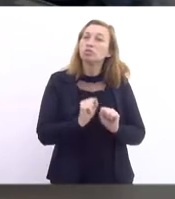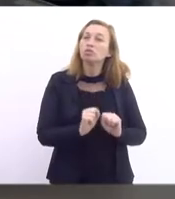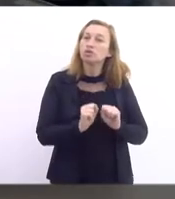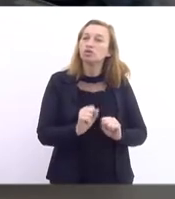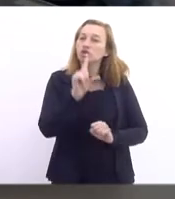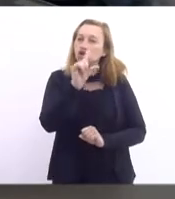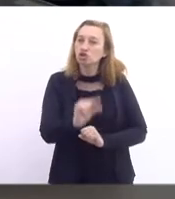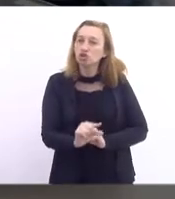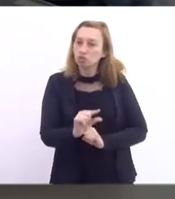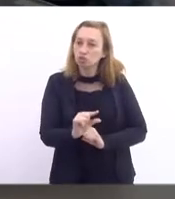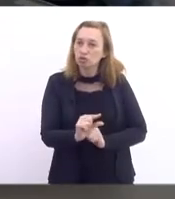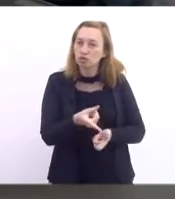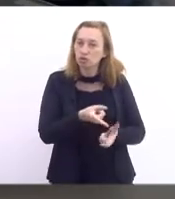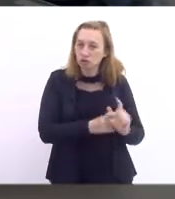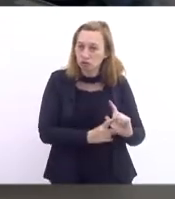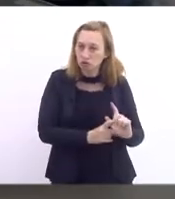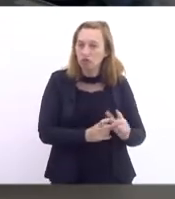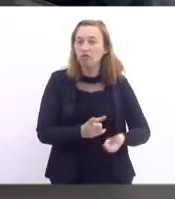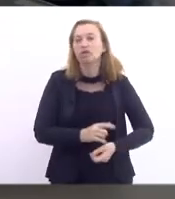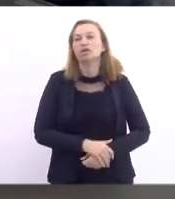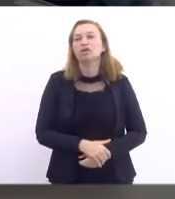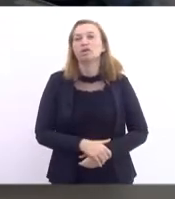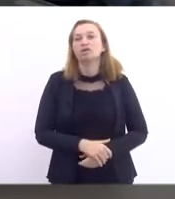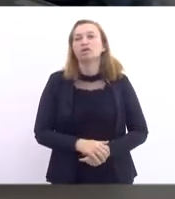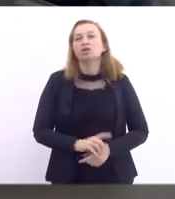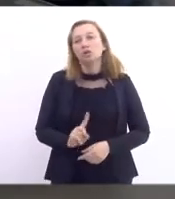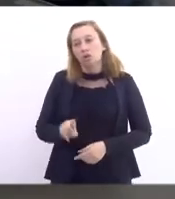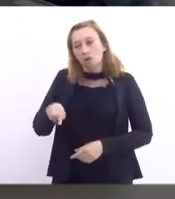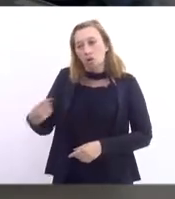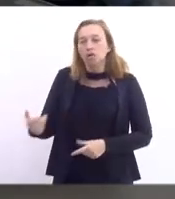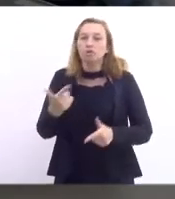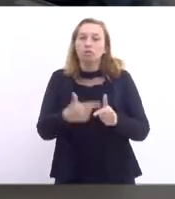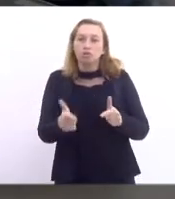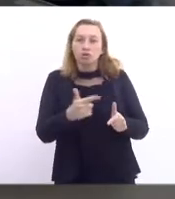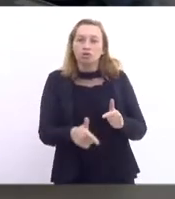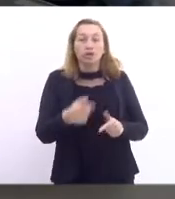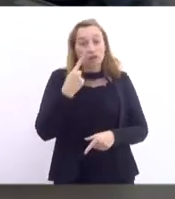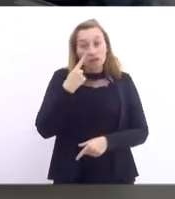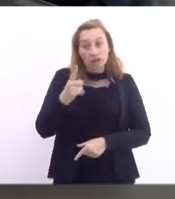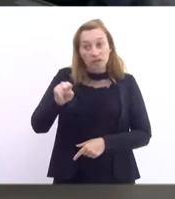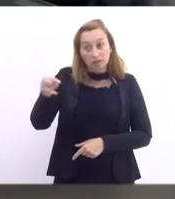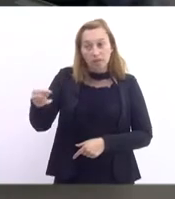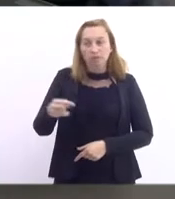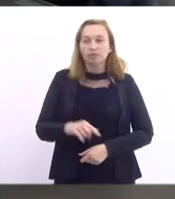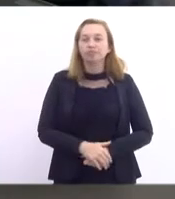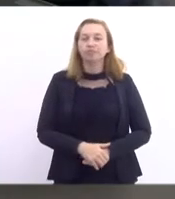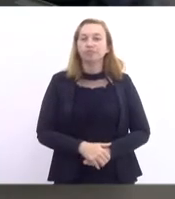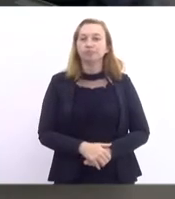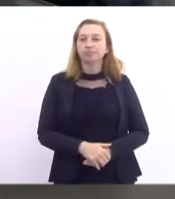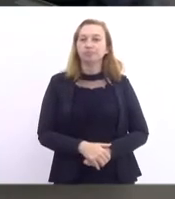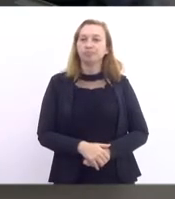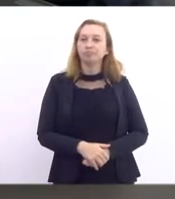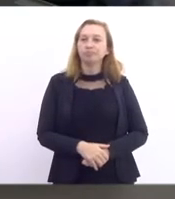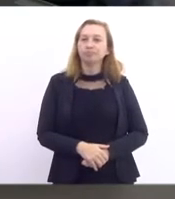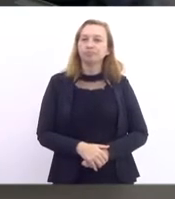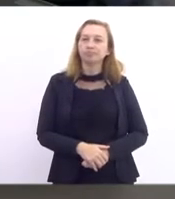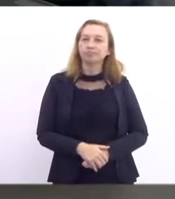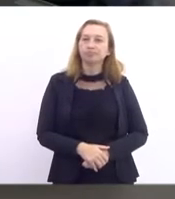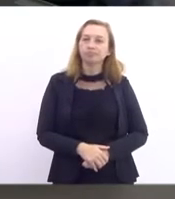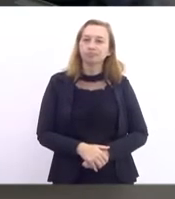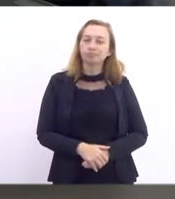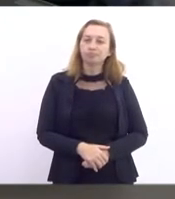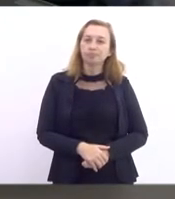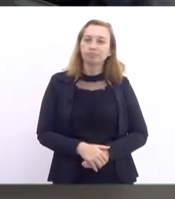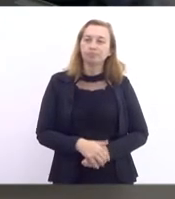a diminuir a dívida né fora outros problemas que a gente vai vir e é